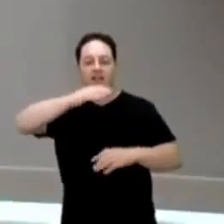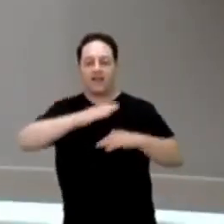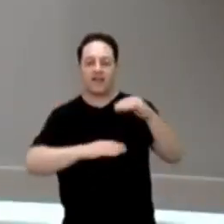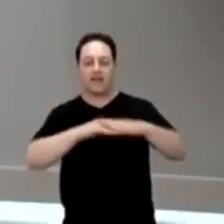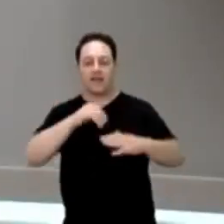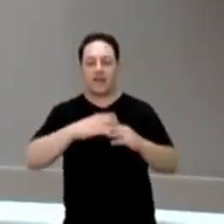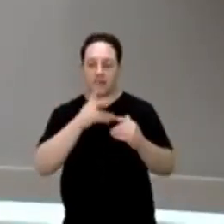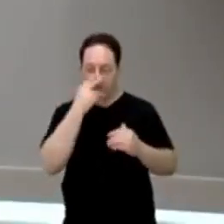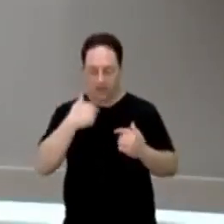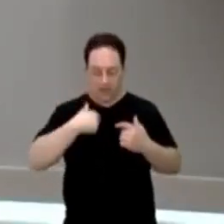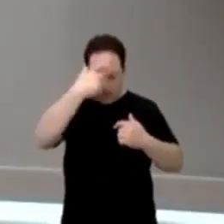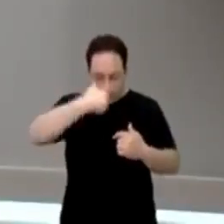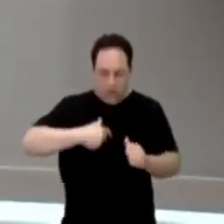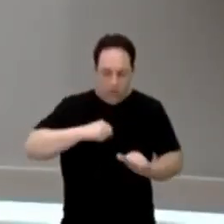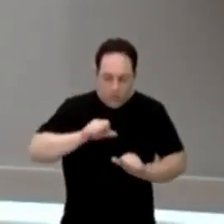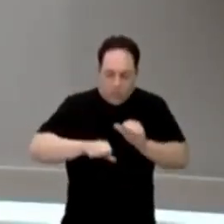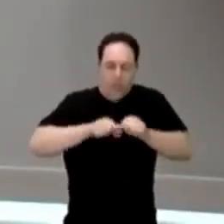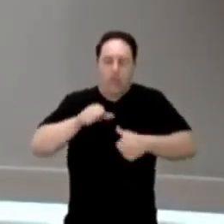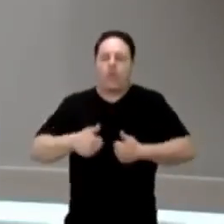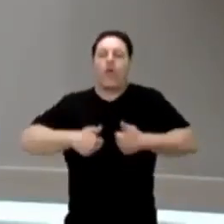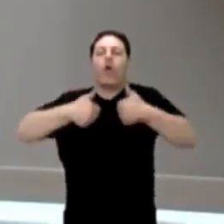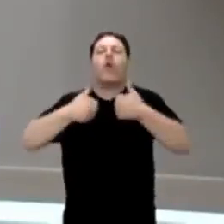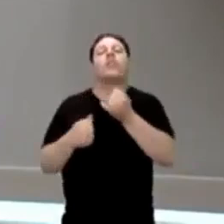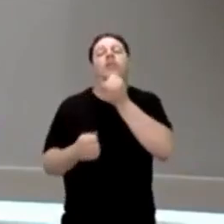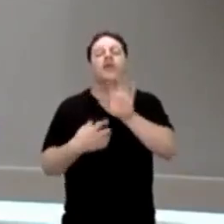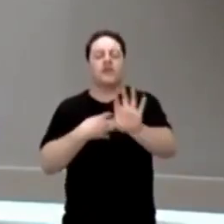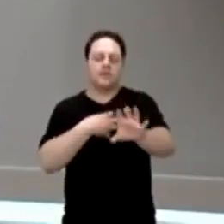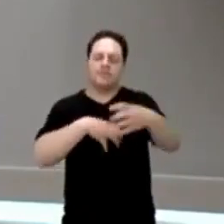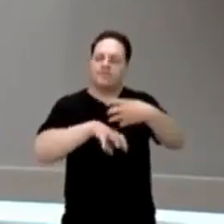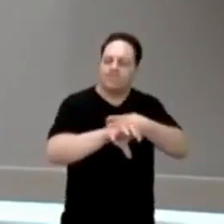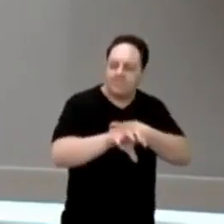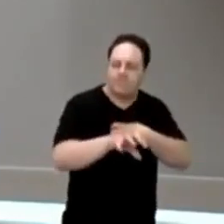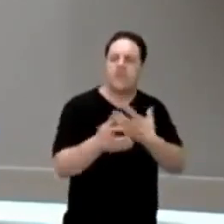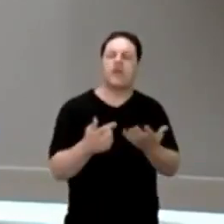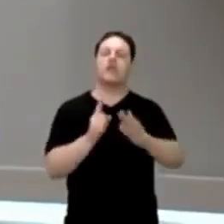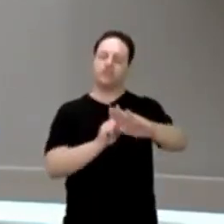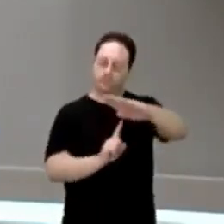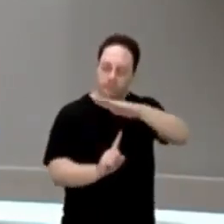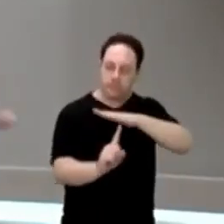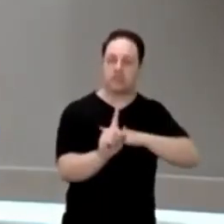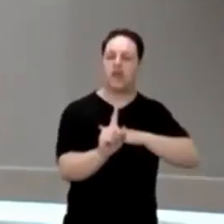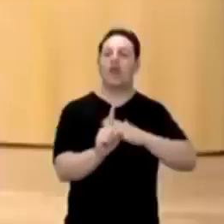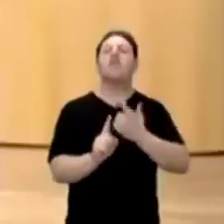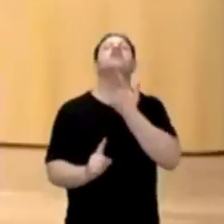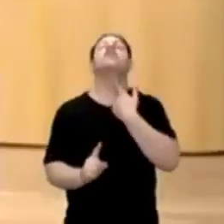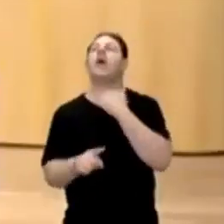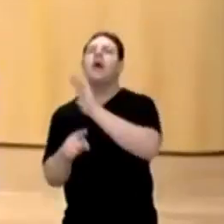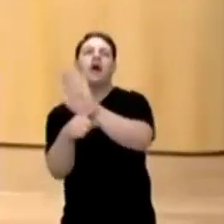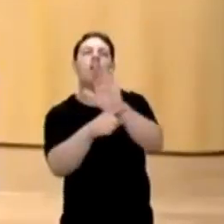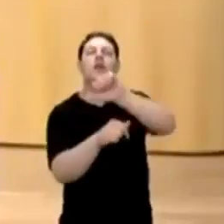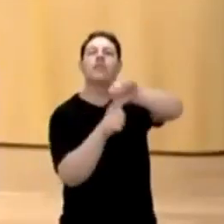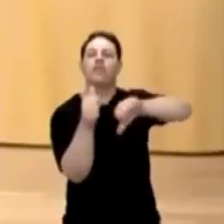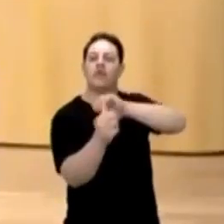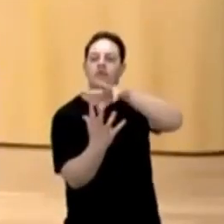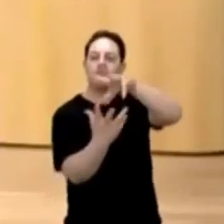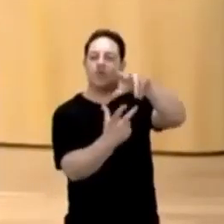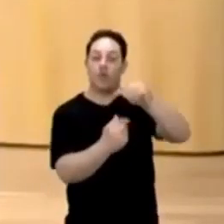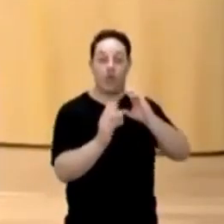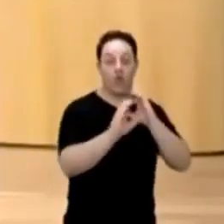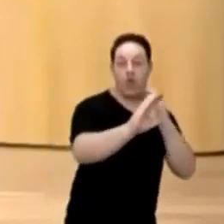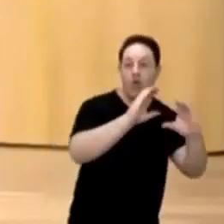que mudaram dentro da gente. Então, por exemplo, né, empatia, protagonismo, vontade de mudar o mundo,